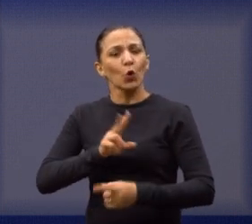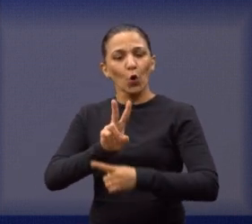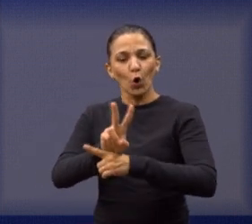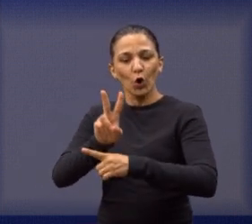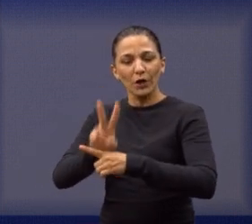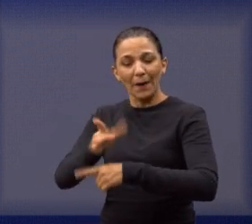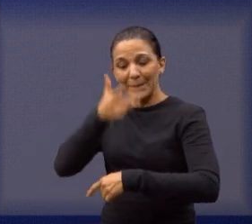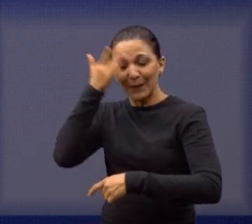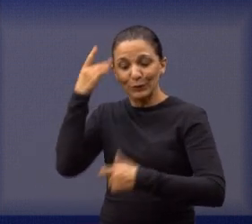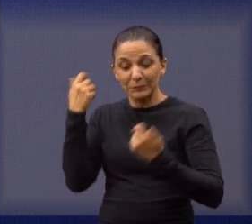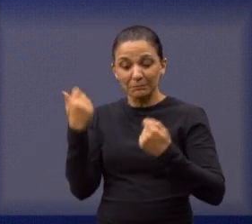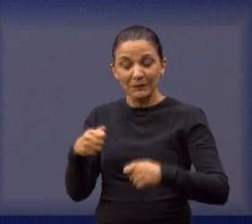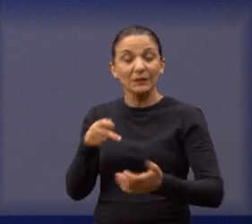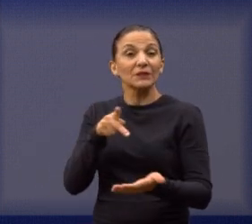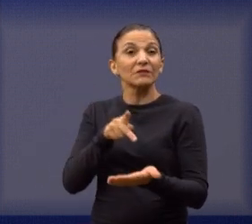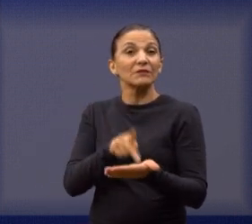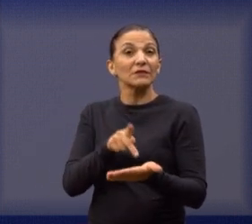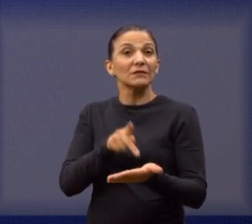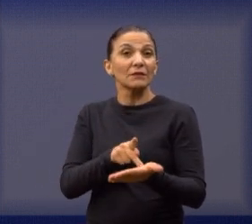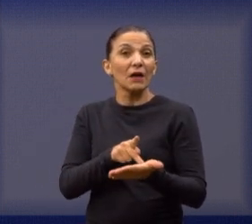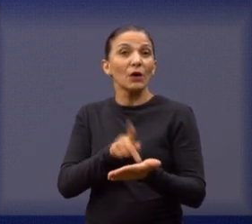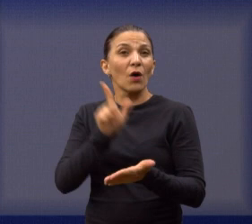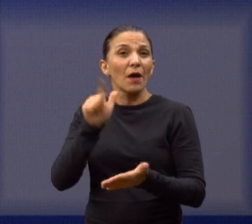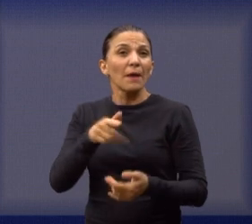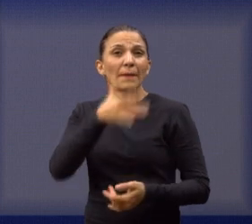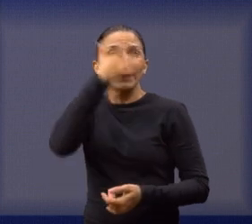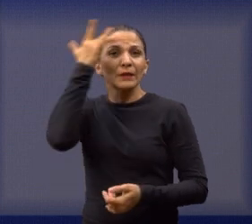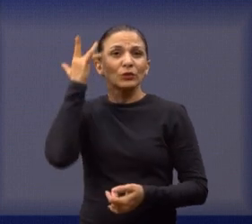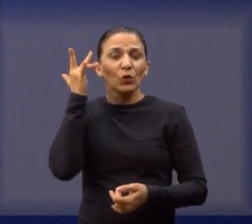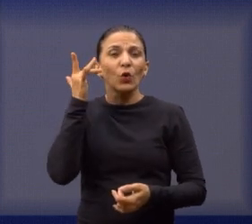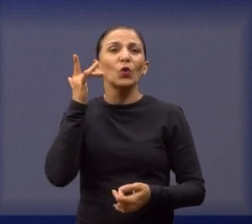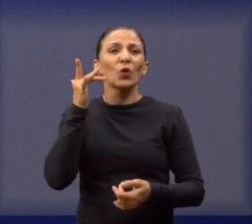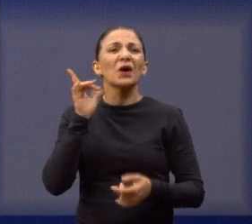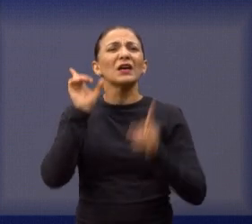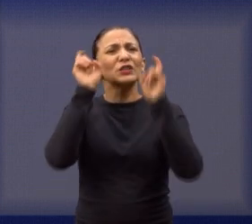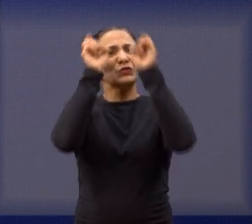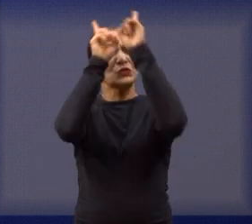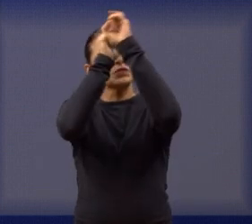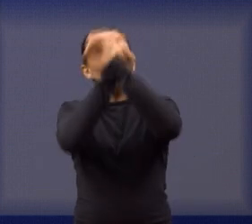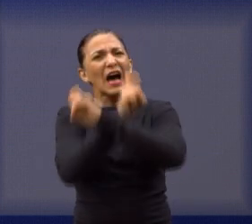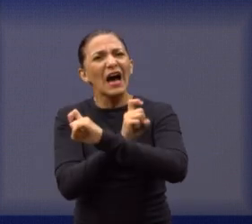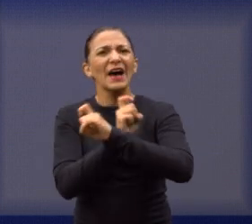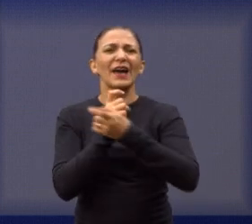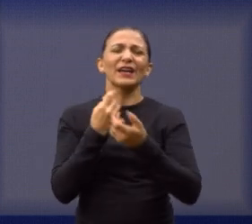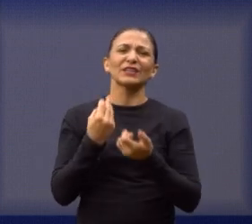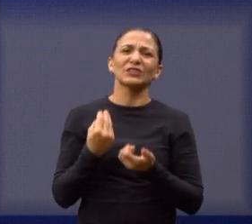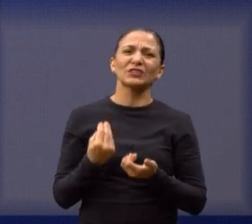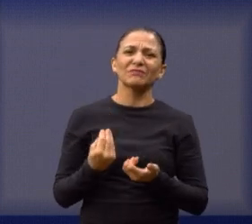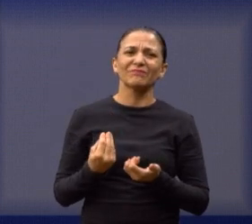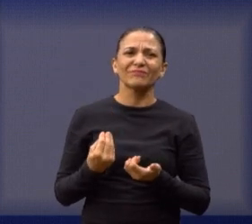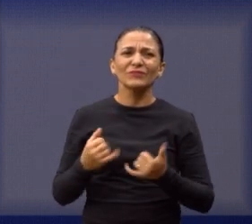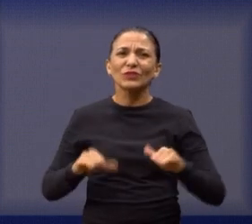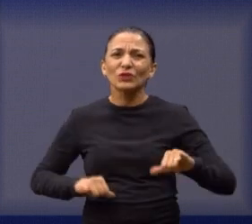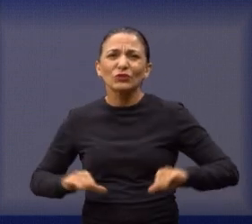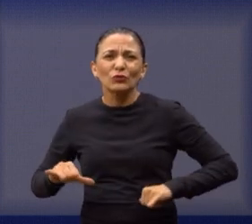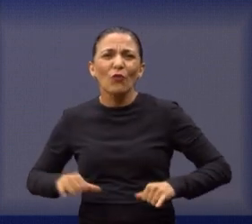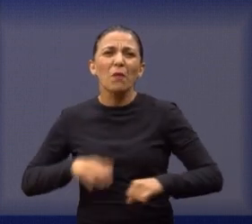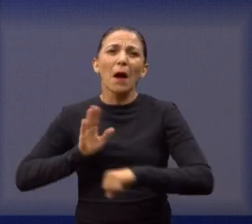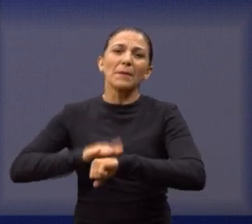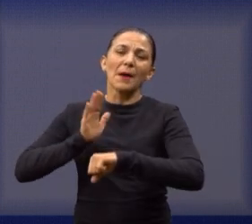daqueles que mais precisam Só que os mais são as que mais tem dificuldades em se manter